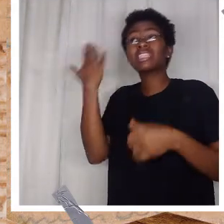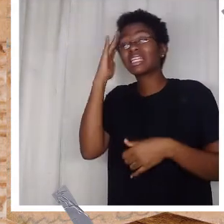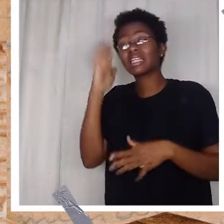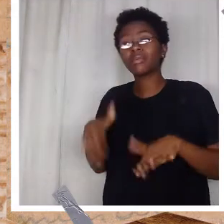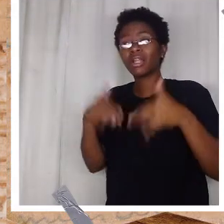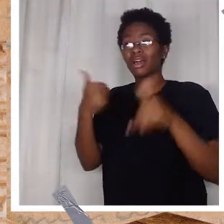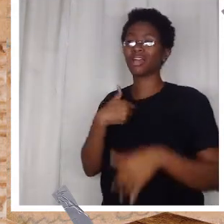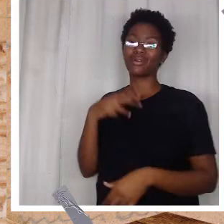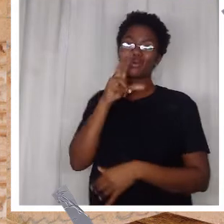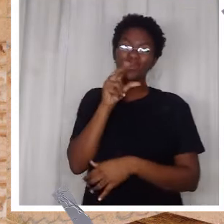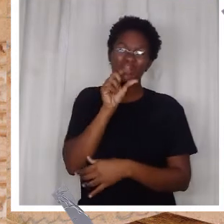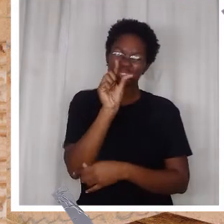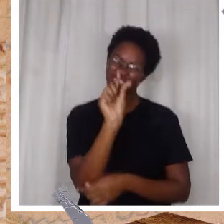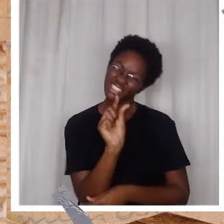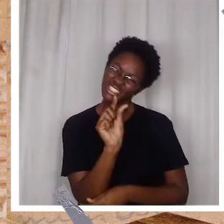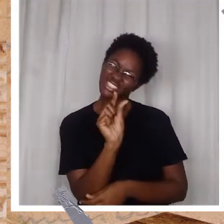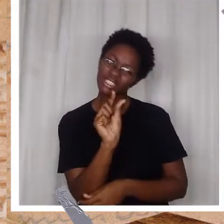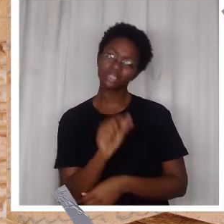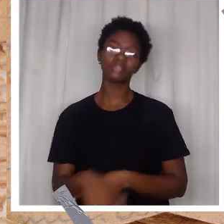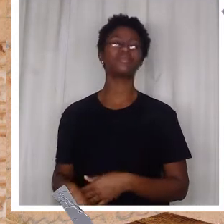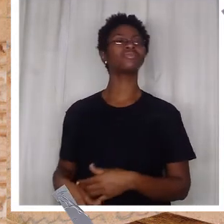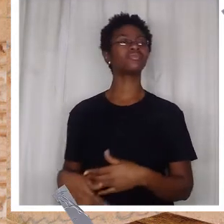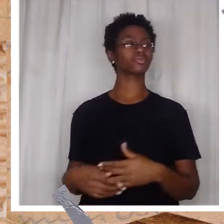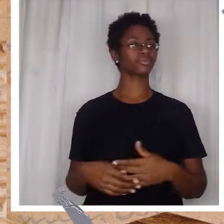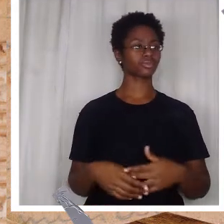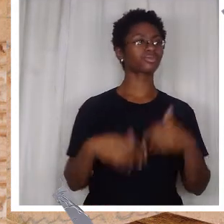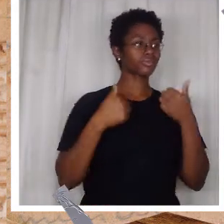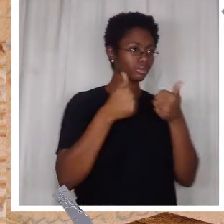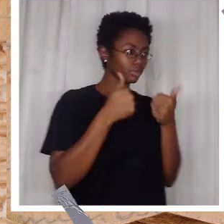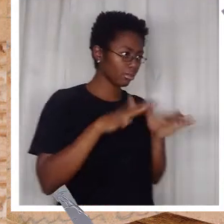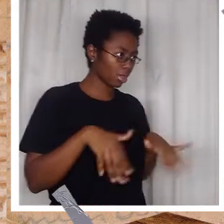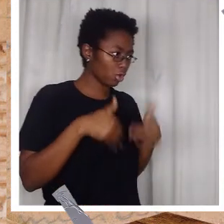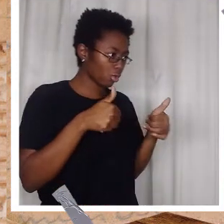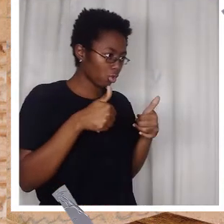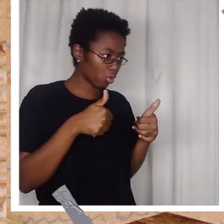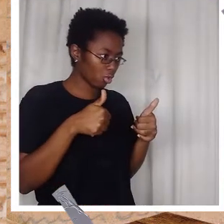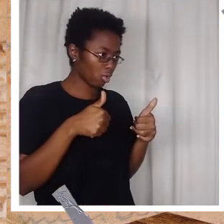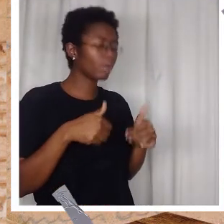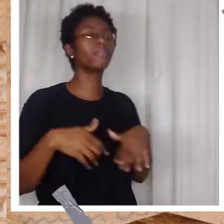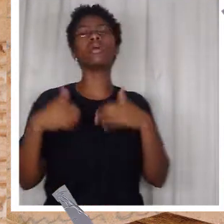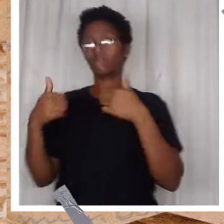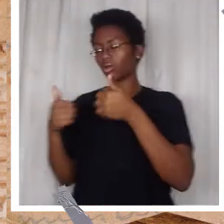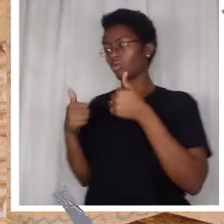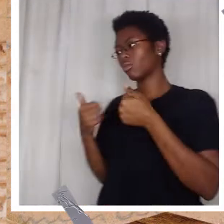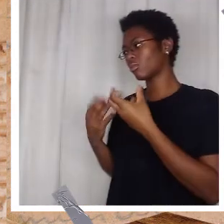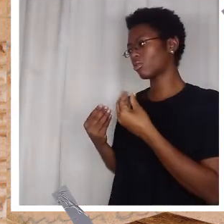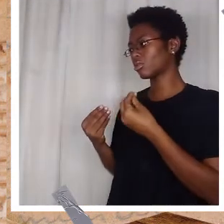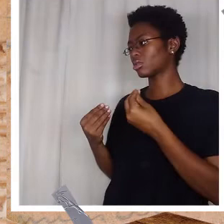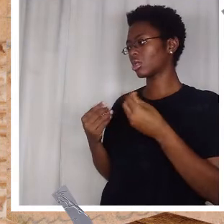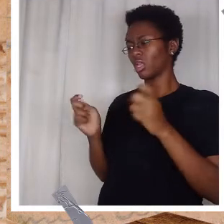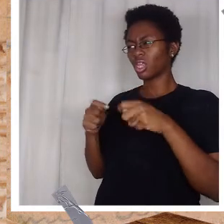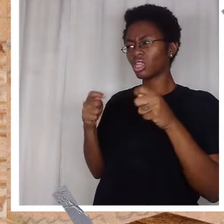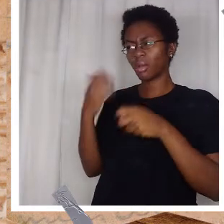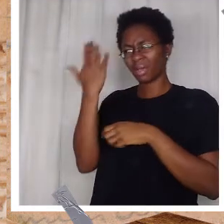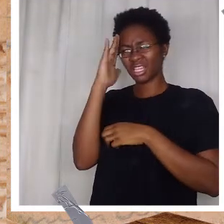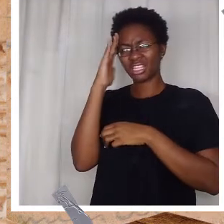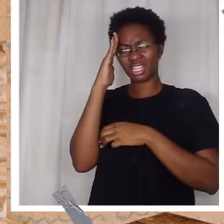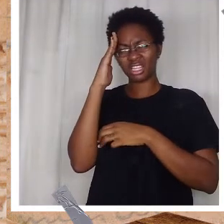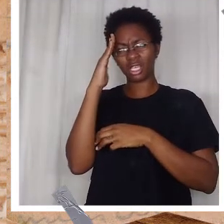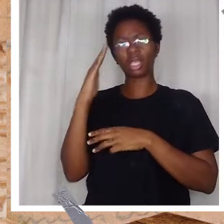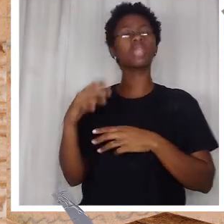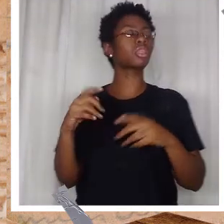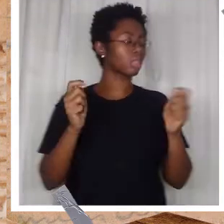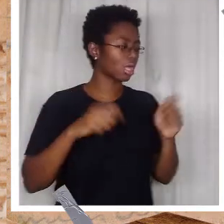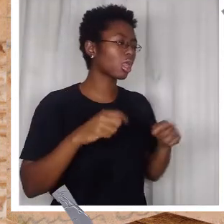falo baixinho mesmo. Agora tá top. Melhorou Você muito. conseguiu ouvir tudo que eu falei? Estava ouvindo?